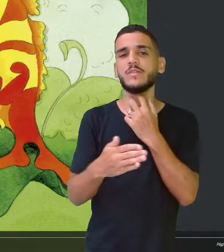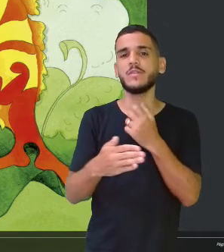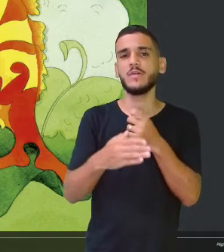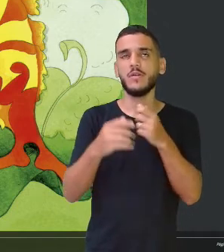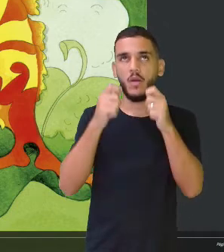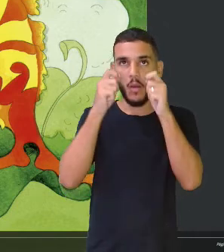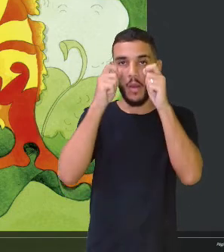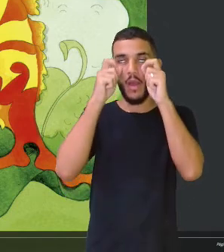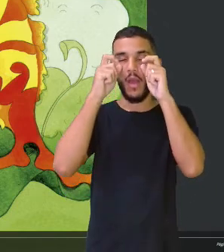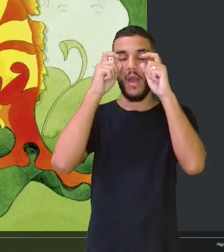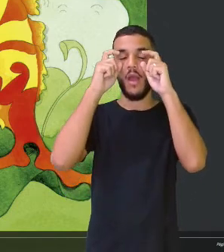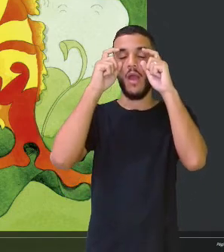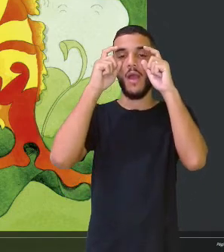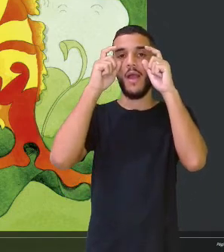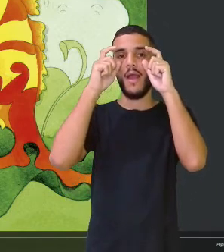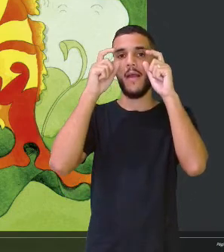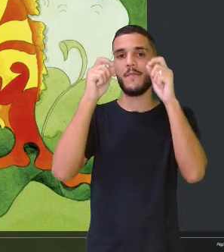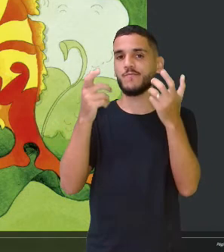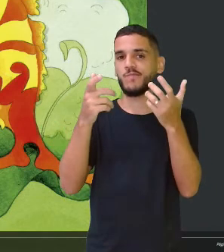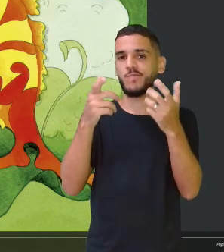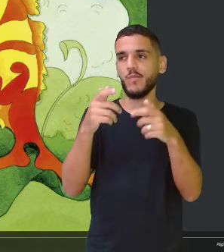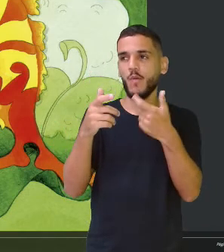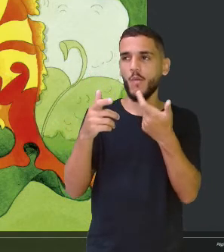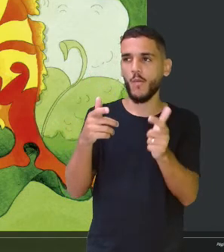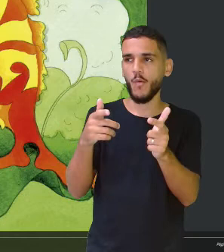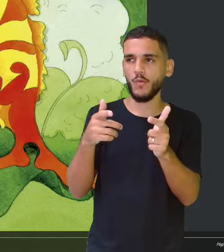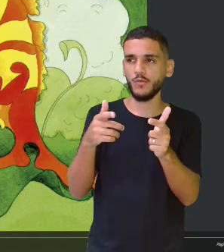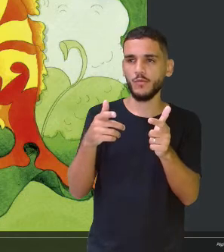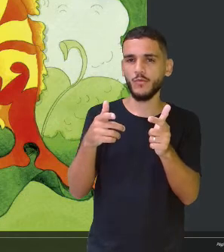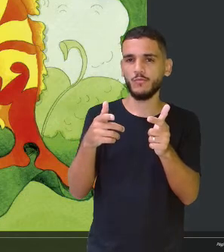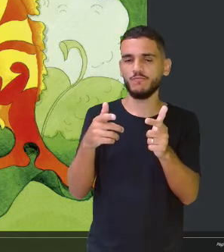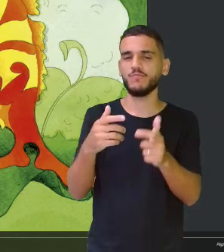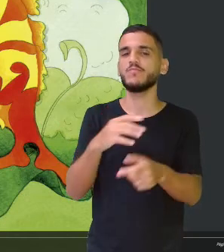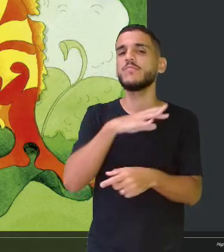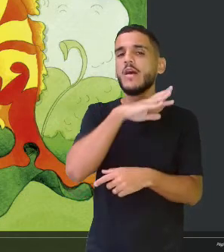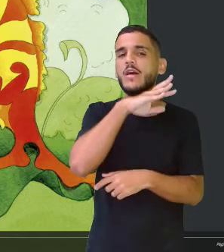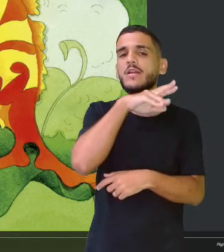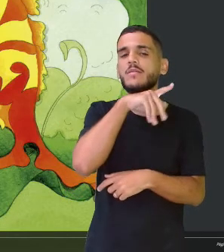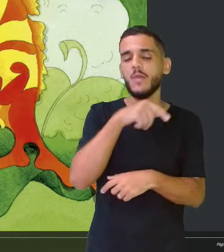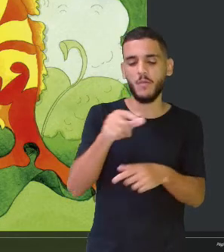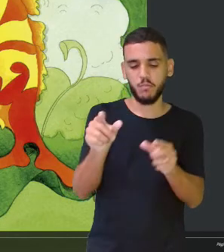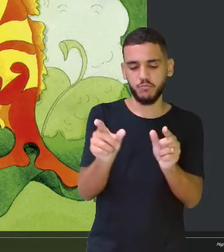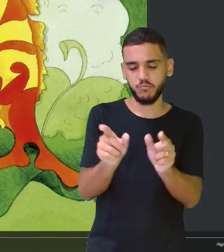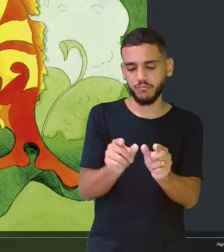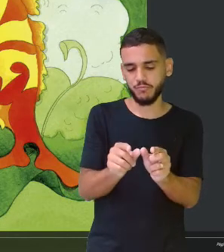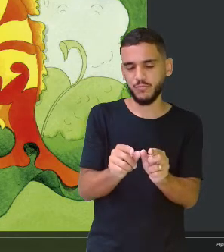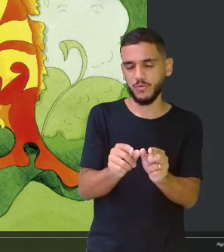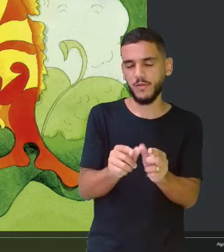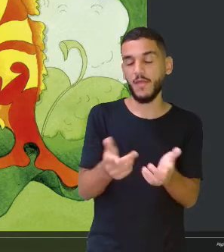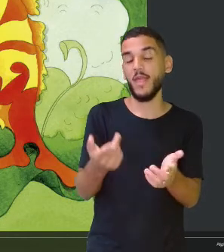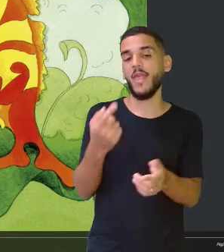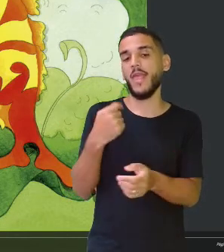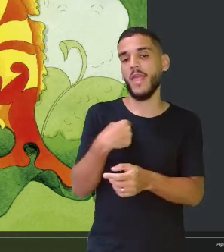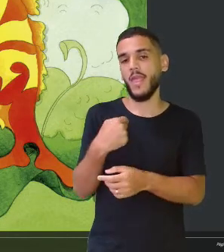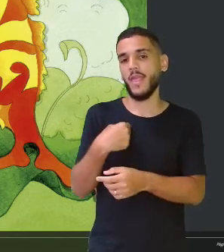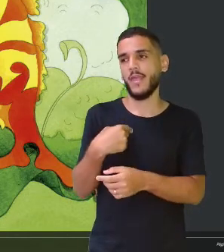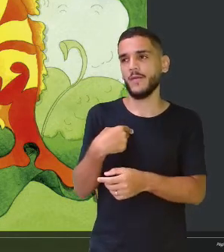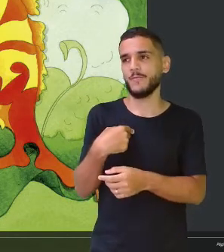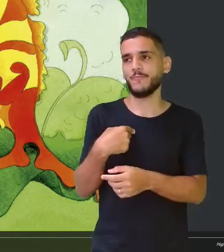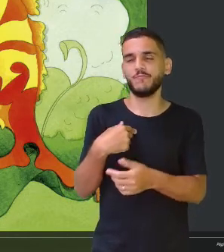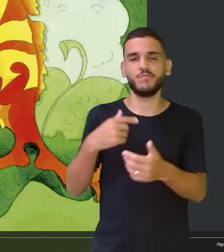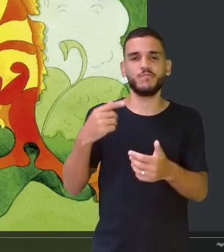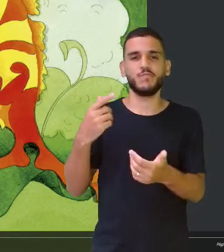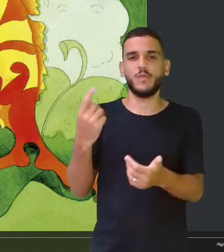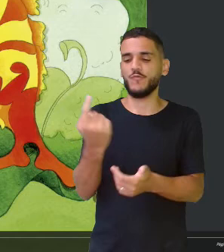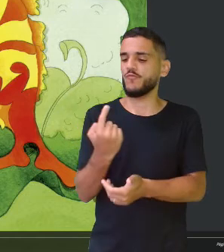pequenininho que cochilava embaixo de uma folha. Pronto, disse o peixe. Pelo menos não estou mais esfarrapado,